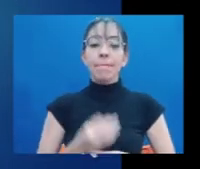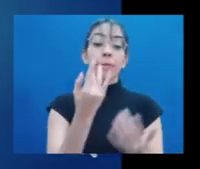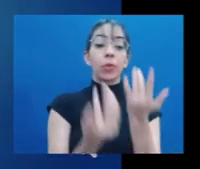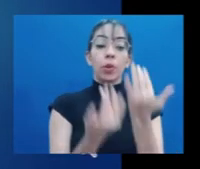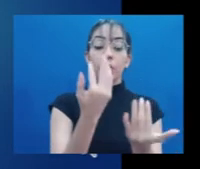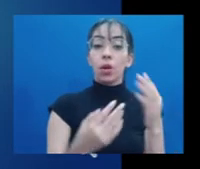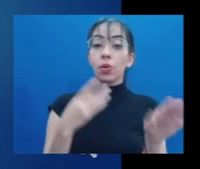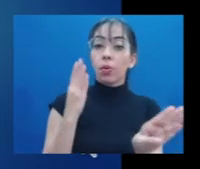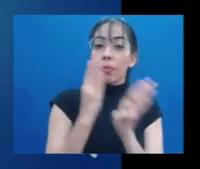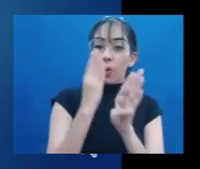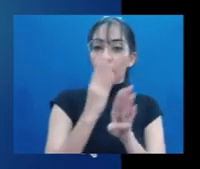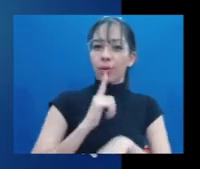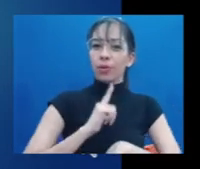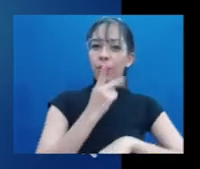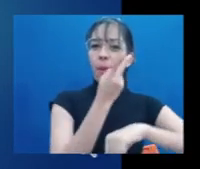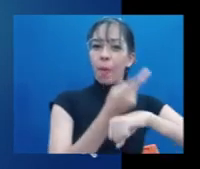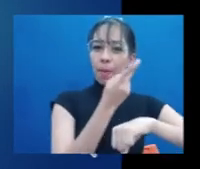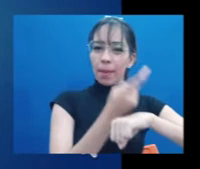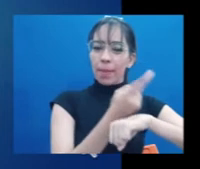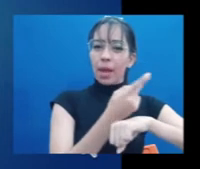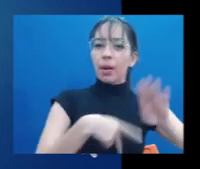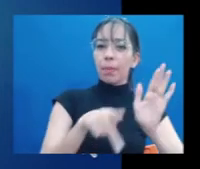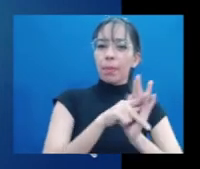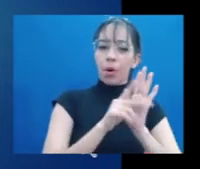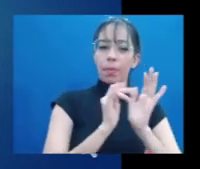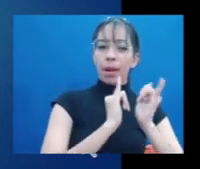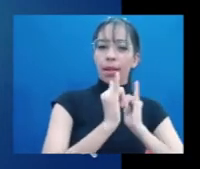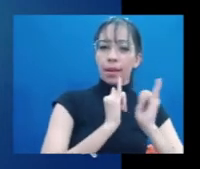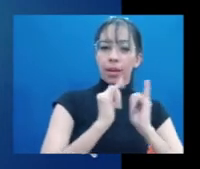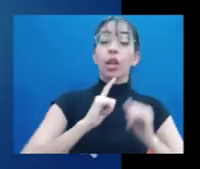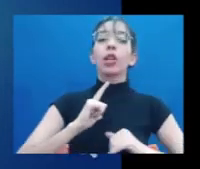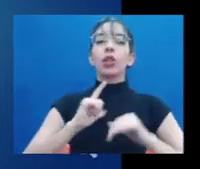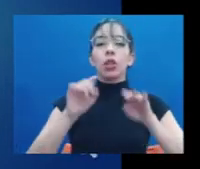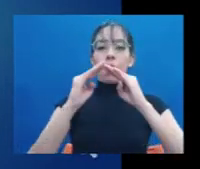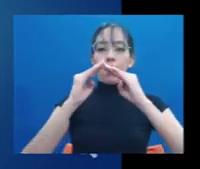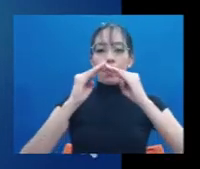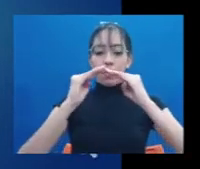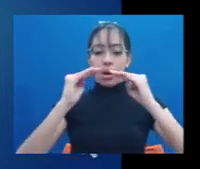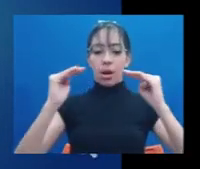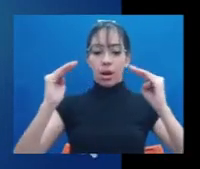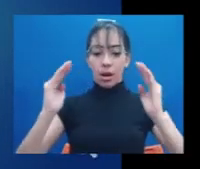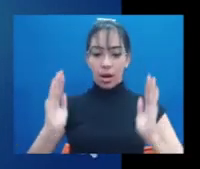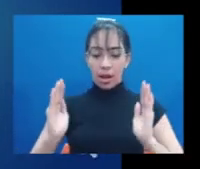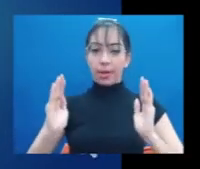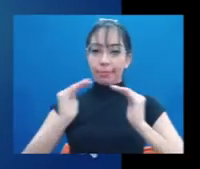o seguinte fato, né? Que o incêndio começou após o superaquecimento de uma pedra com resistência elétrica utilizada para